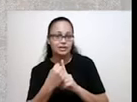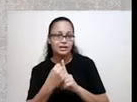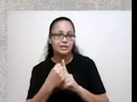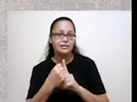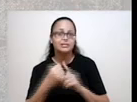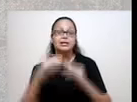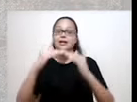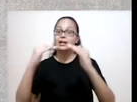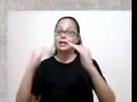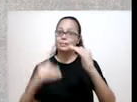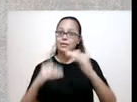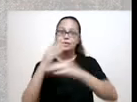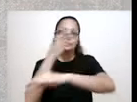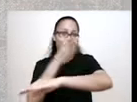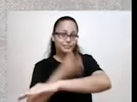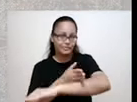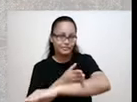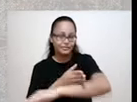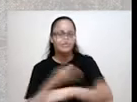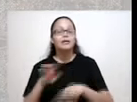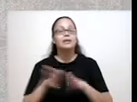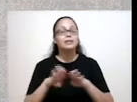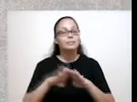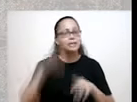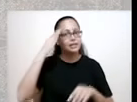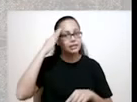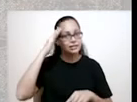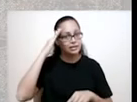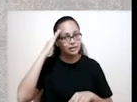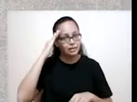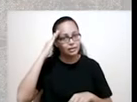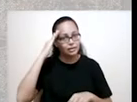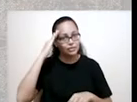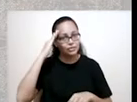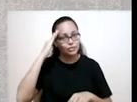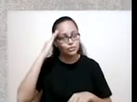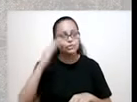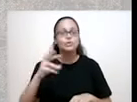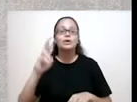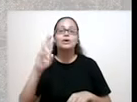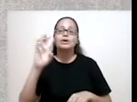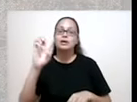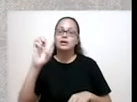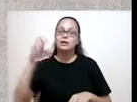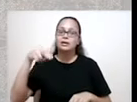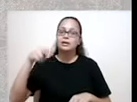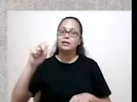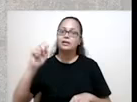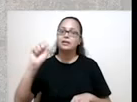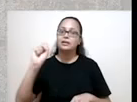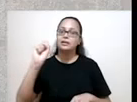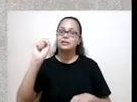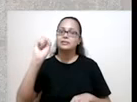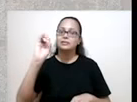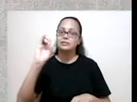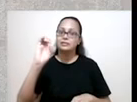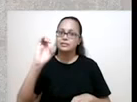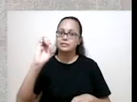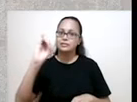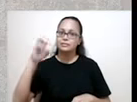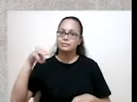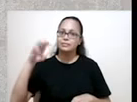do período. Também entendemos a denominação Renascimento Cultural e Humanismo,